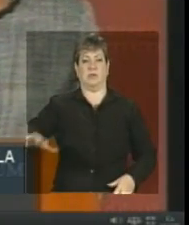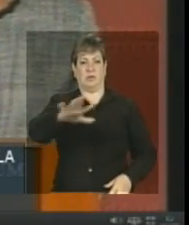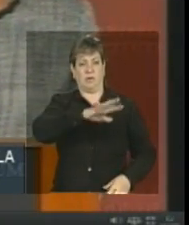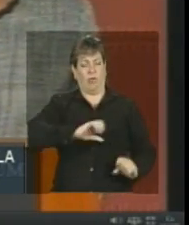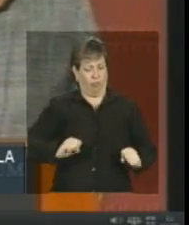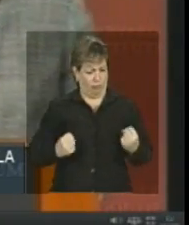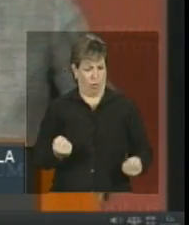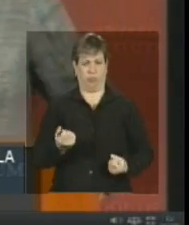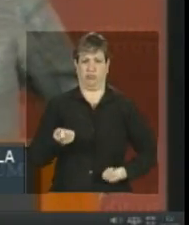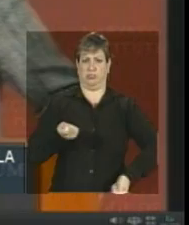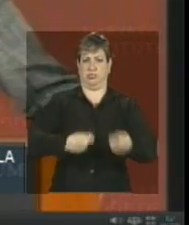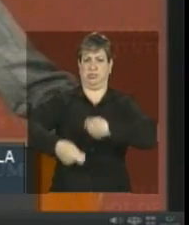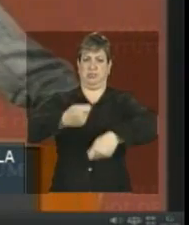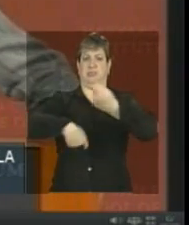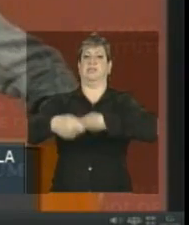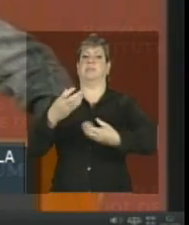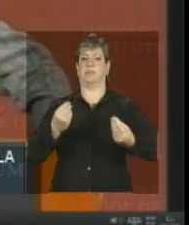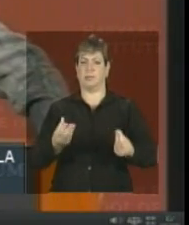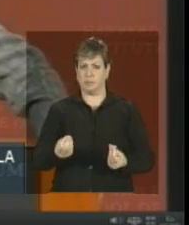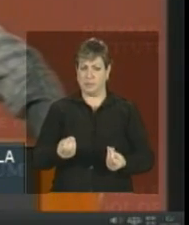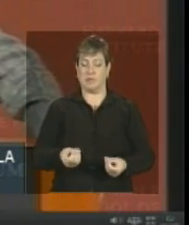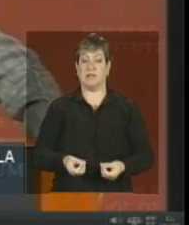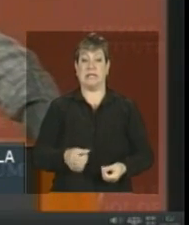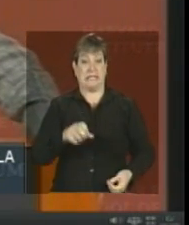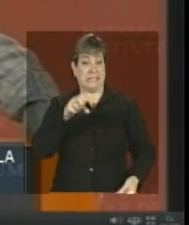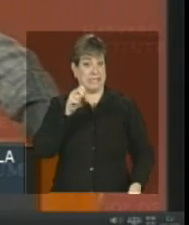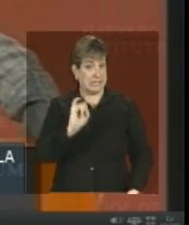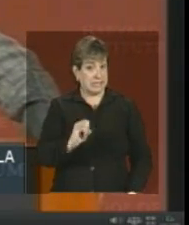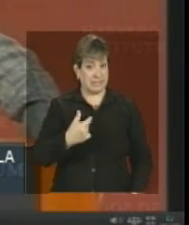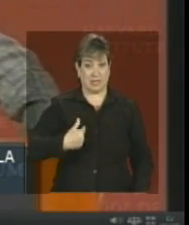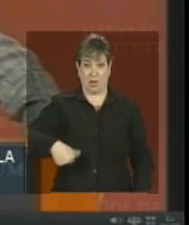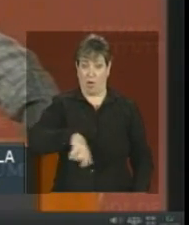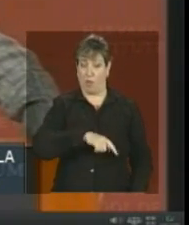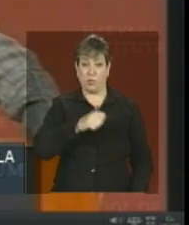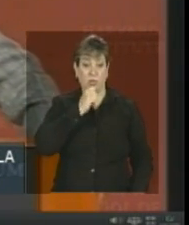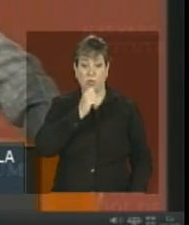seu crescimento. Se nós não tivéssemos isso,